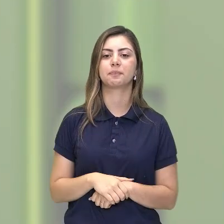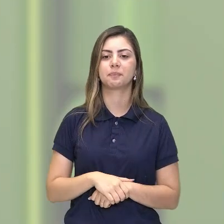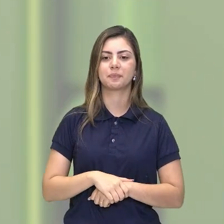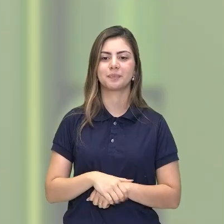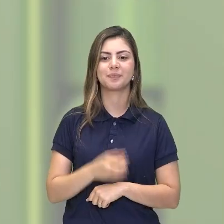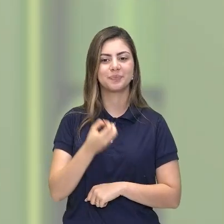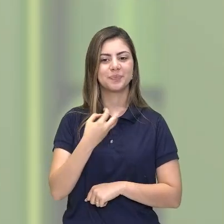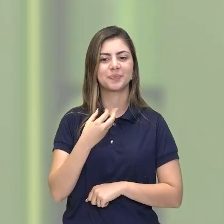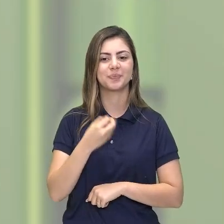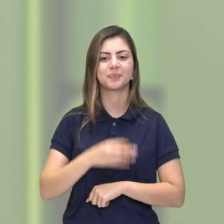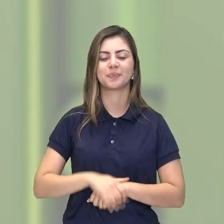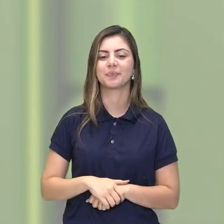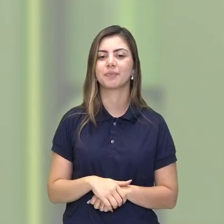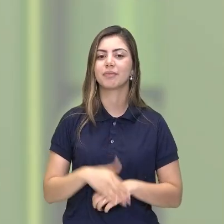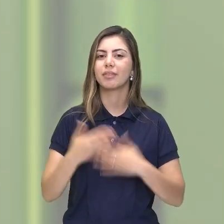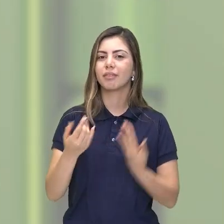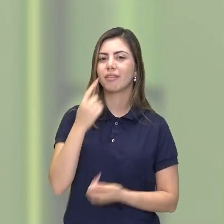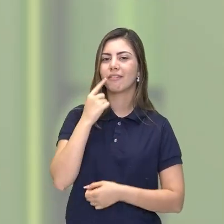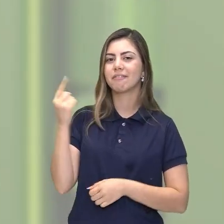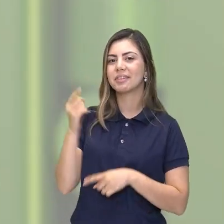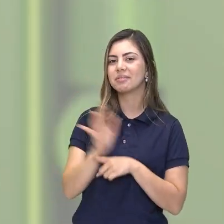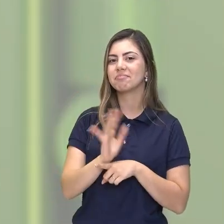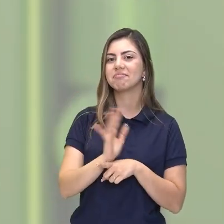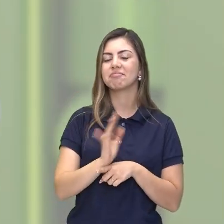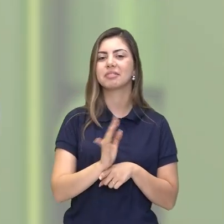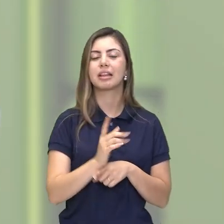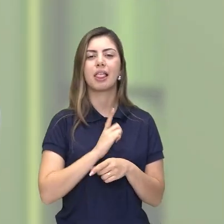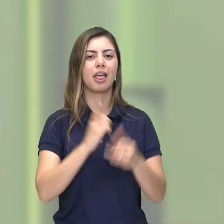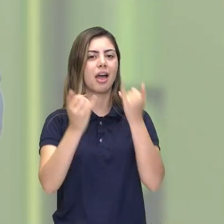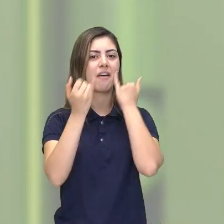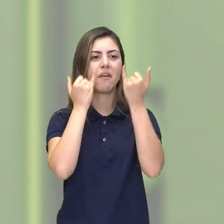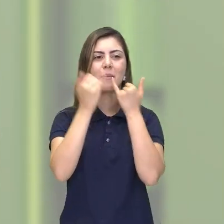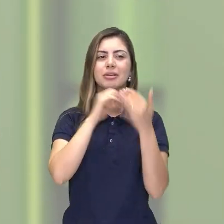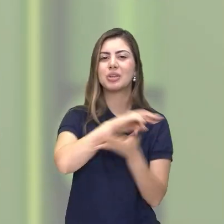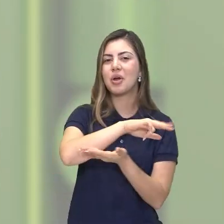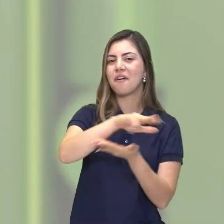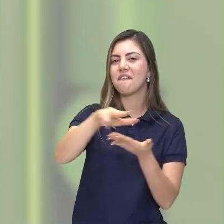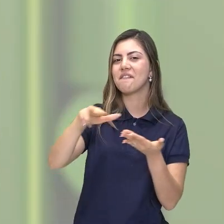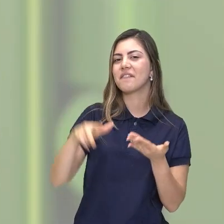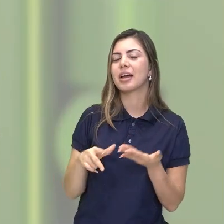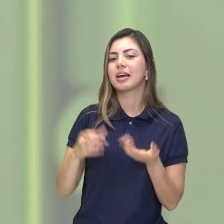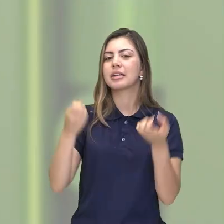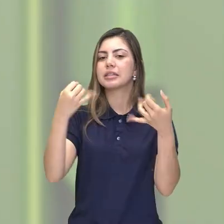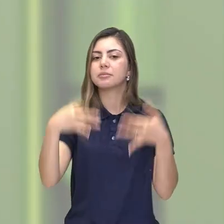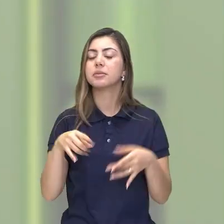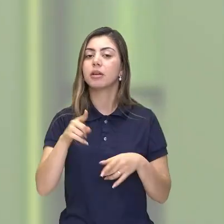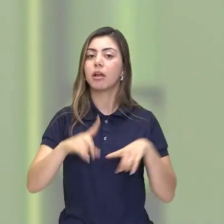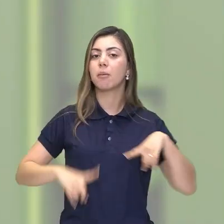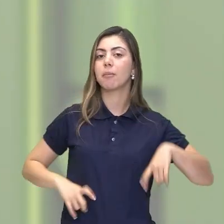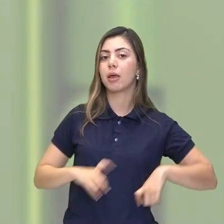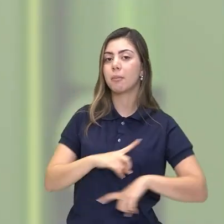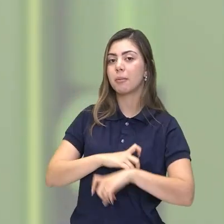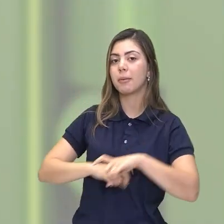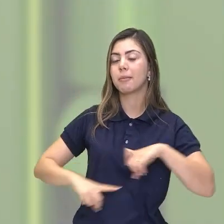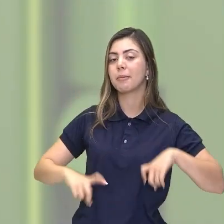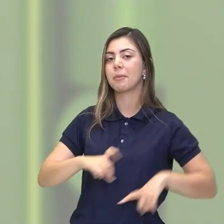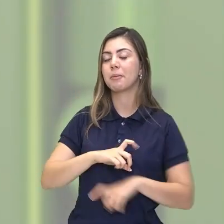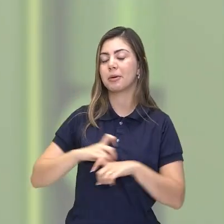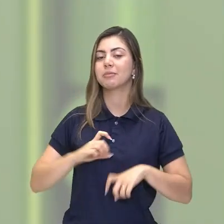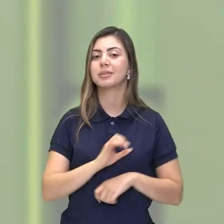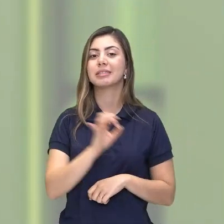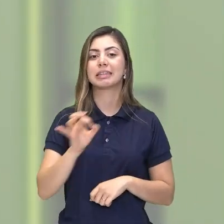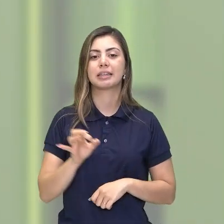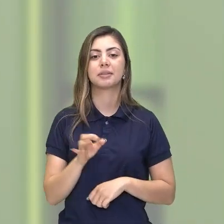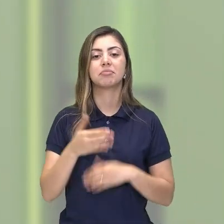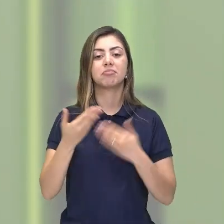Muito bem, né? Então, esse vídeo aí trouxe para a gente várias informações, né, sobre esse parasita, né, a famosa lombriga, que